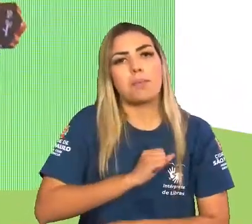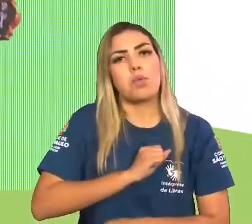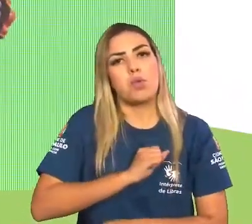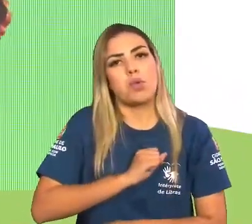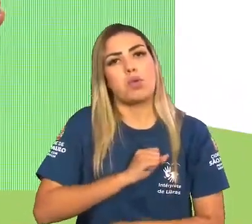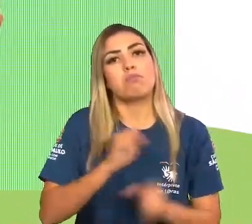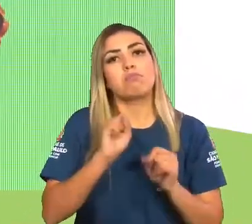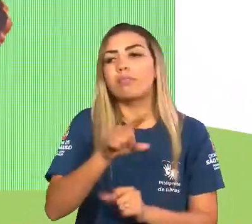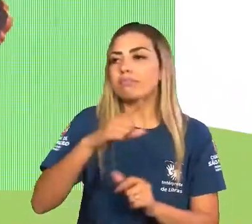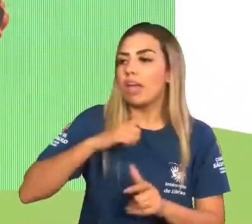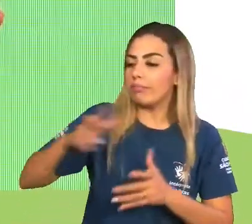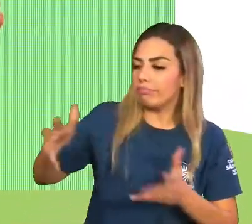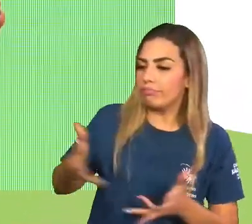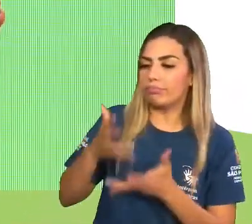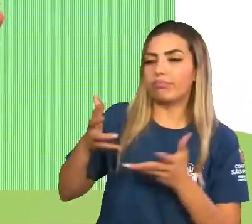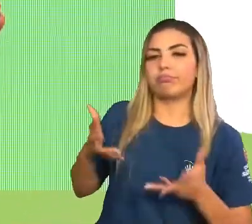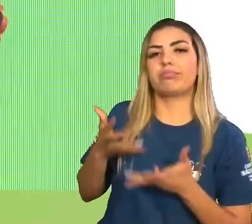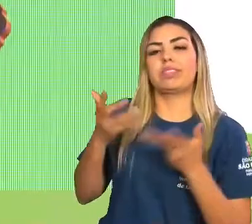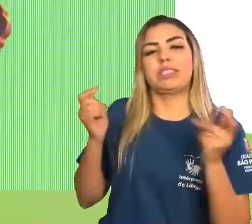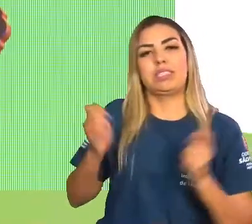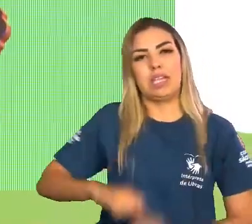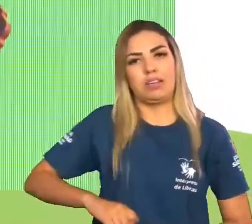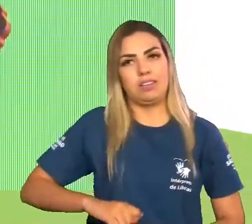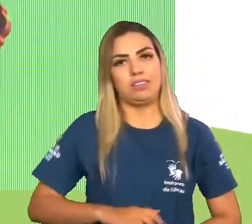que vai te incentivar para isso.